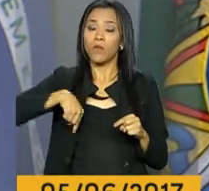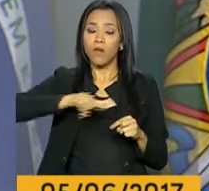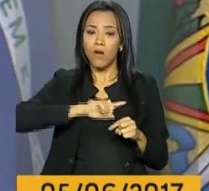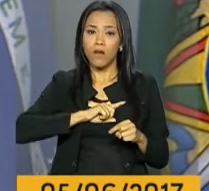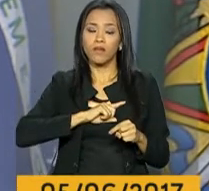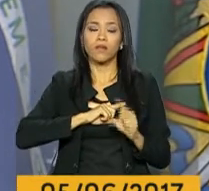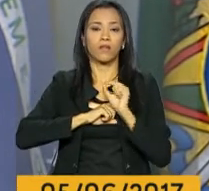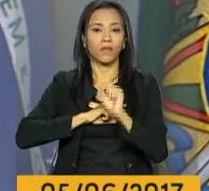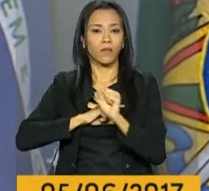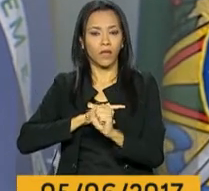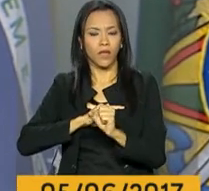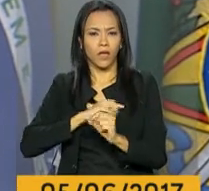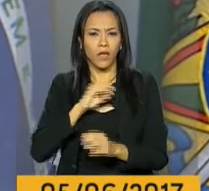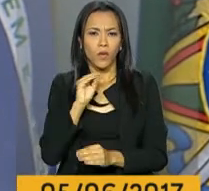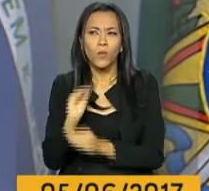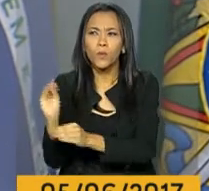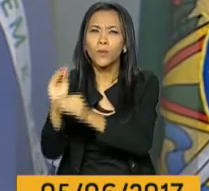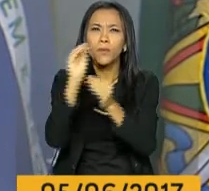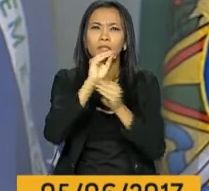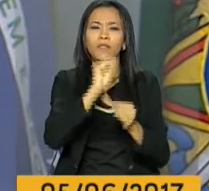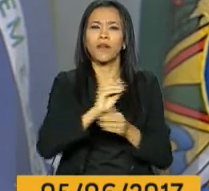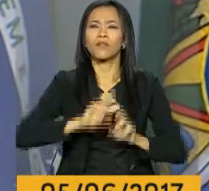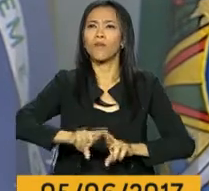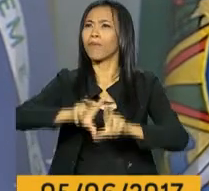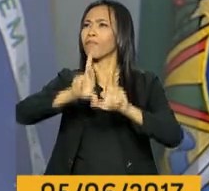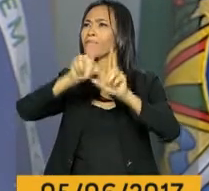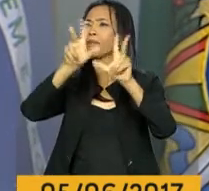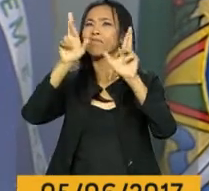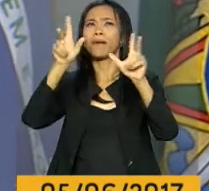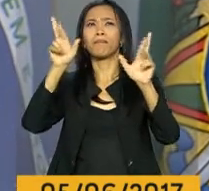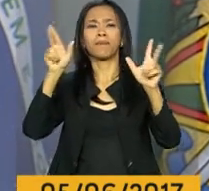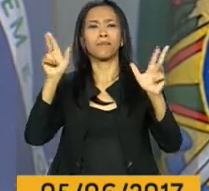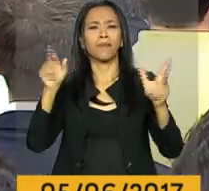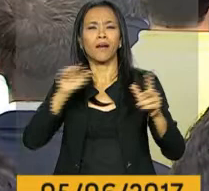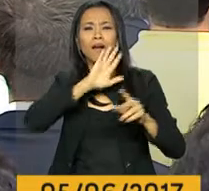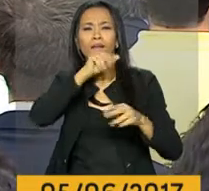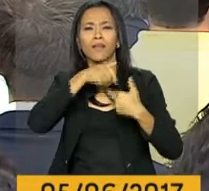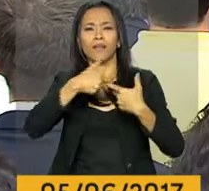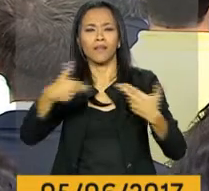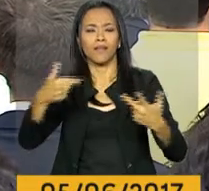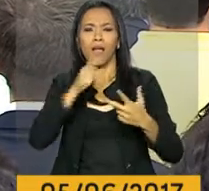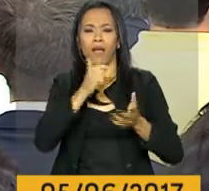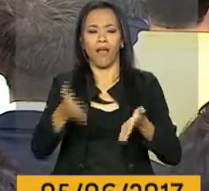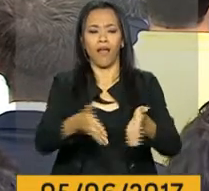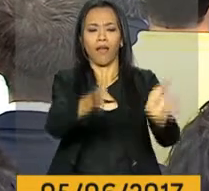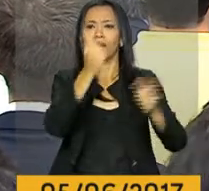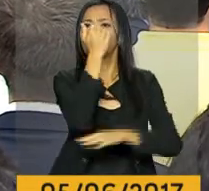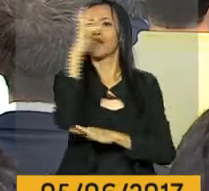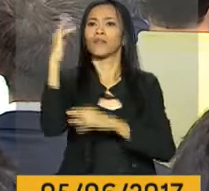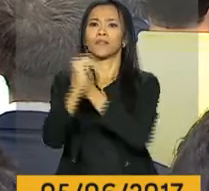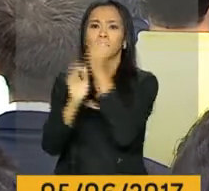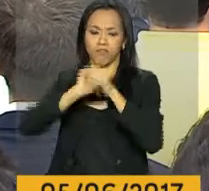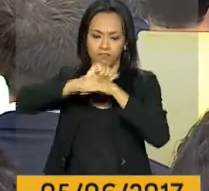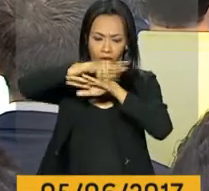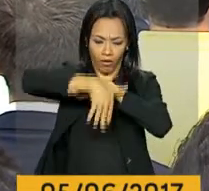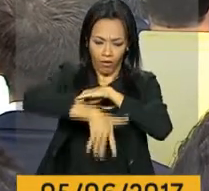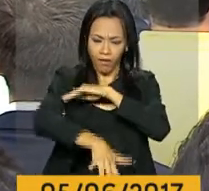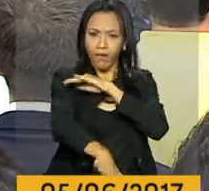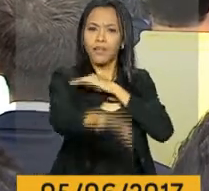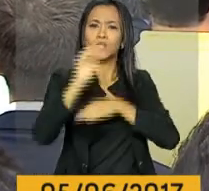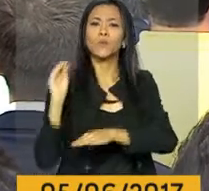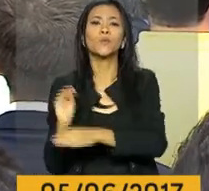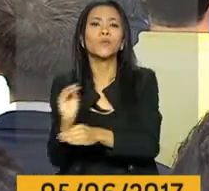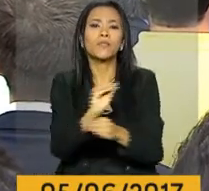de nossa biodiversidade é aliás o que verificamos a apresentação do ministro sarney filho